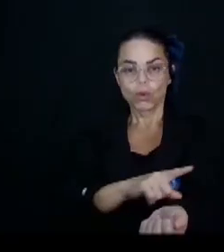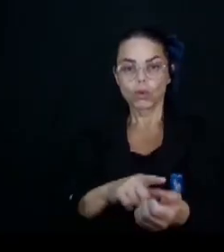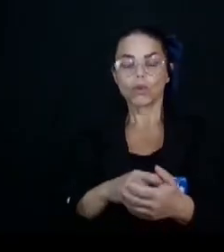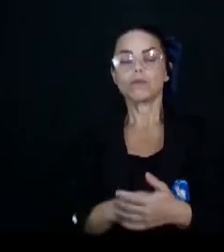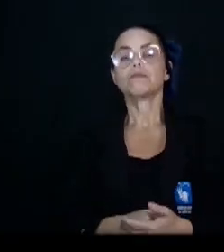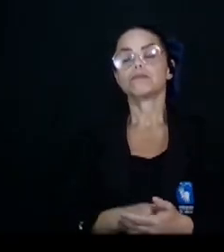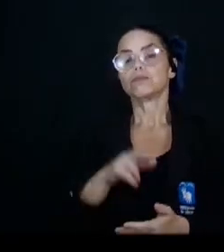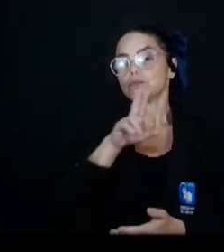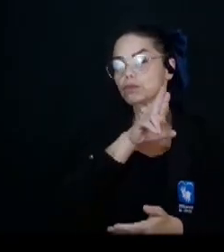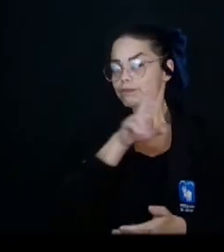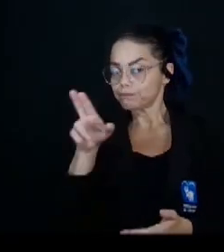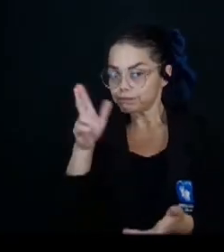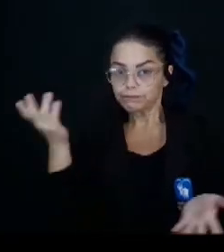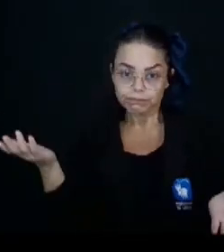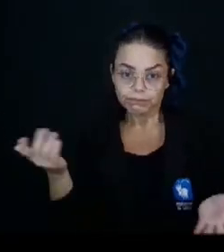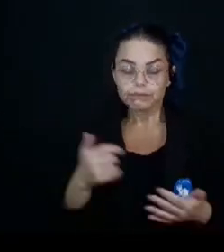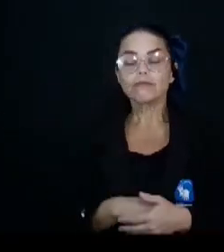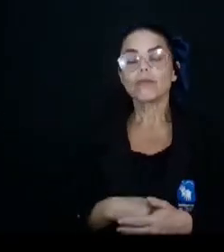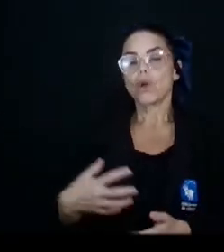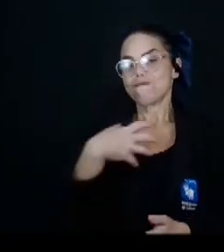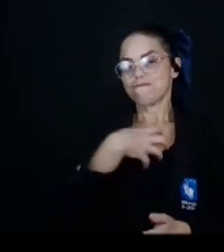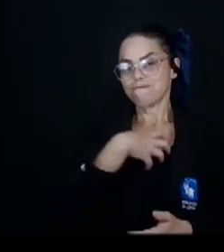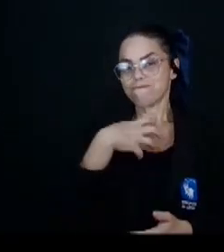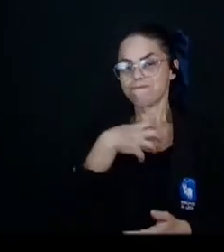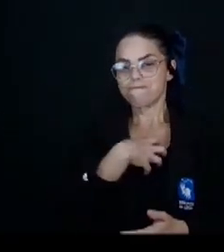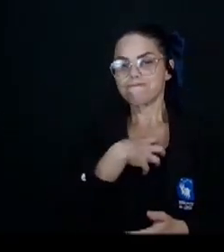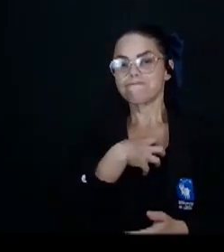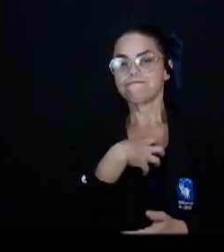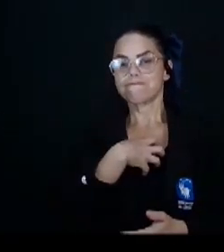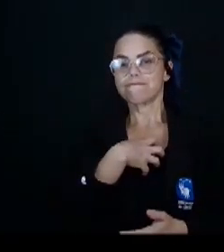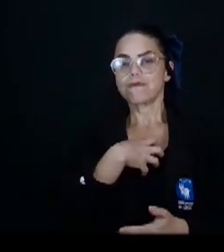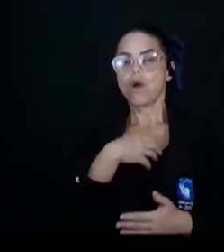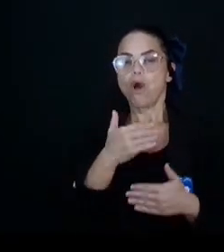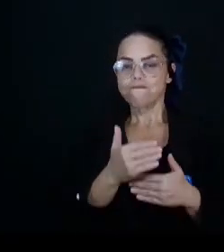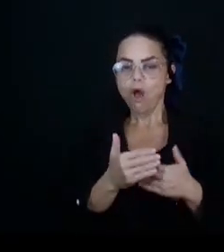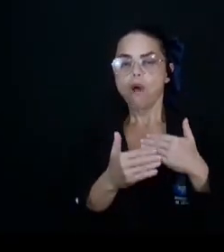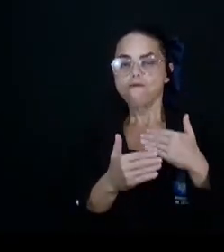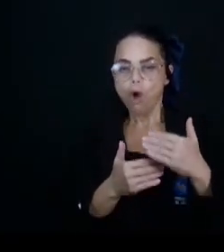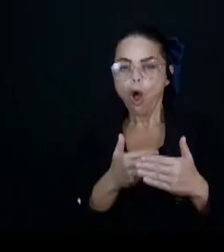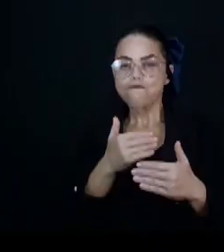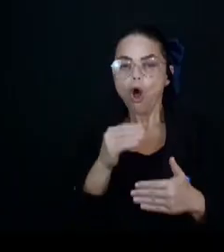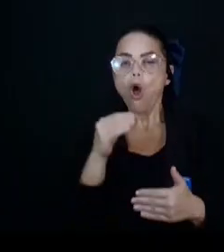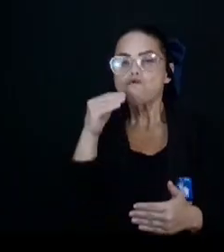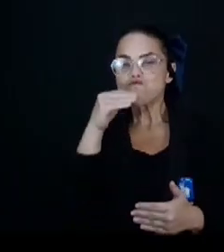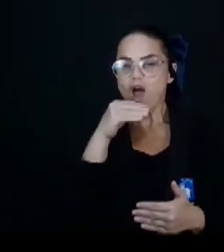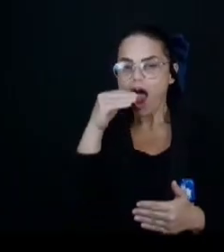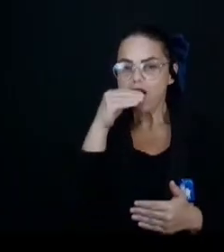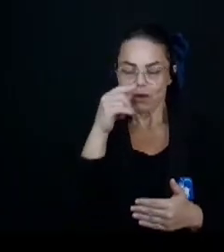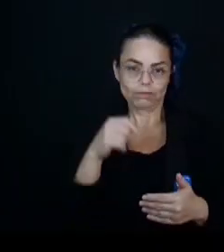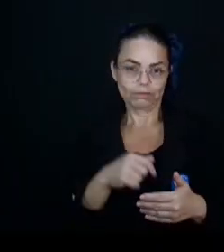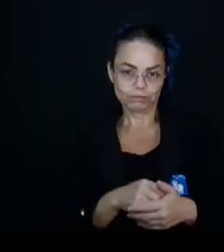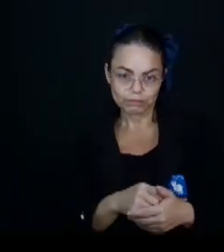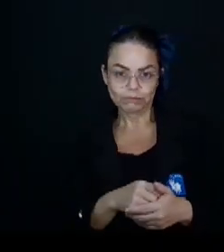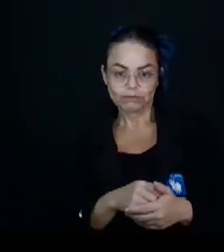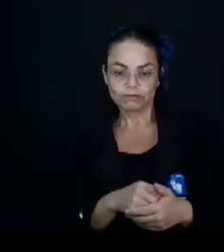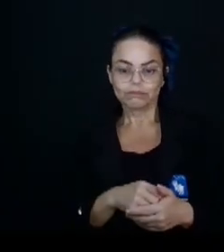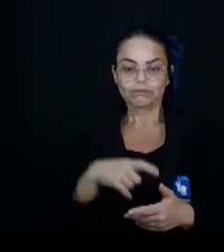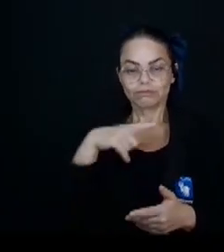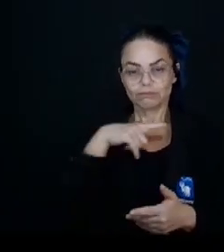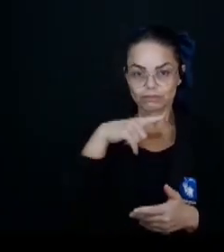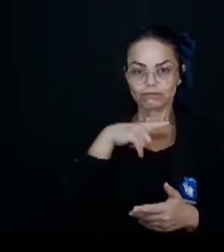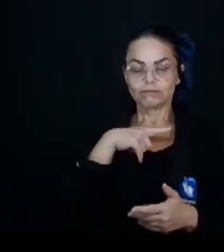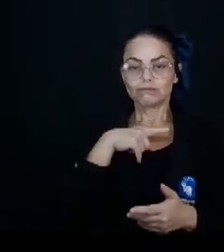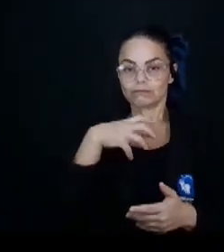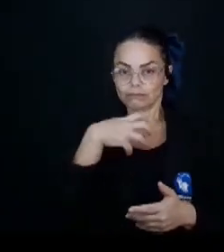os sintomas aparecem mais devagarinho, assim, mais lentamente. E a gente tem sintomas um pouco